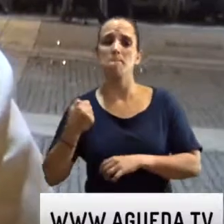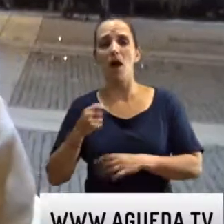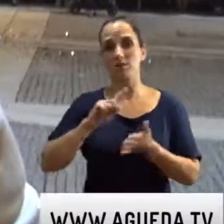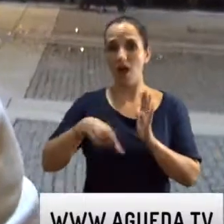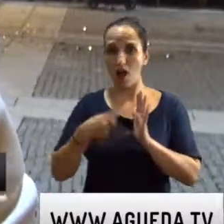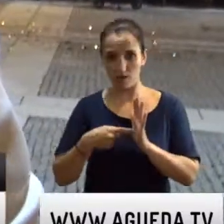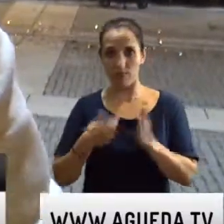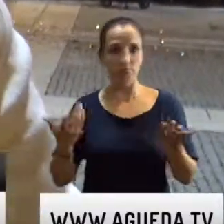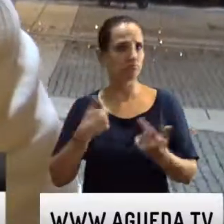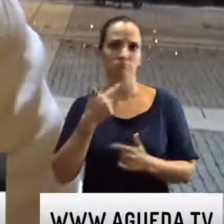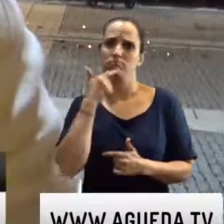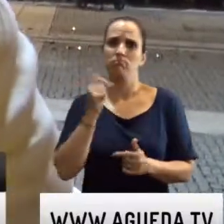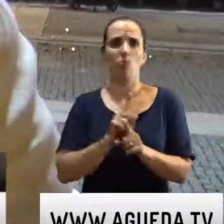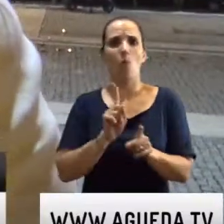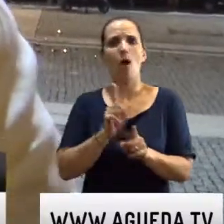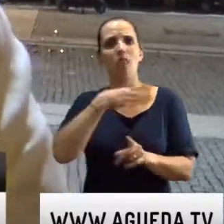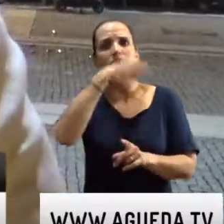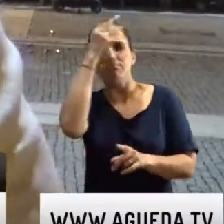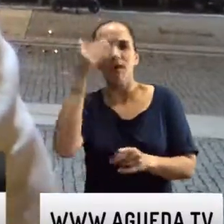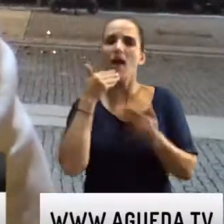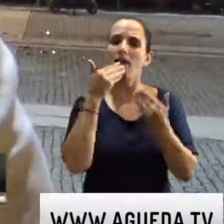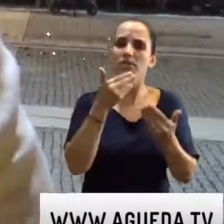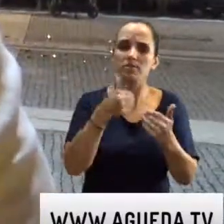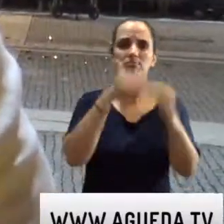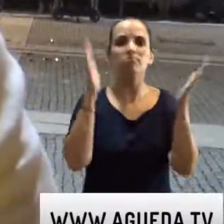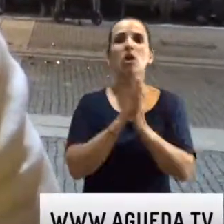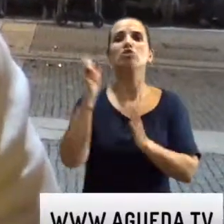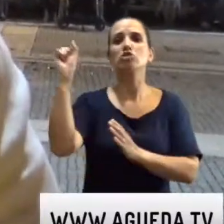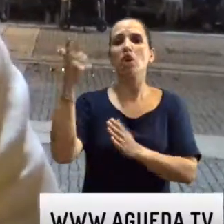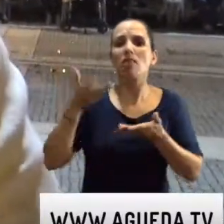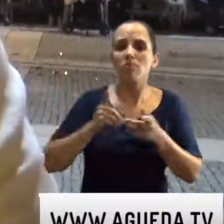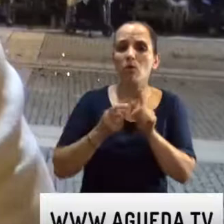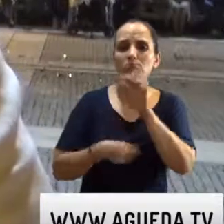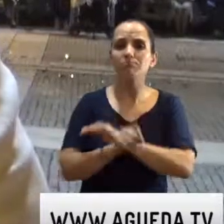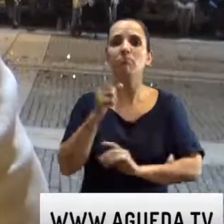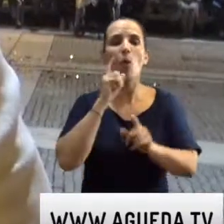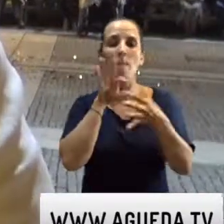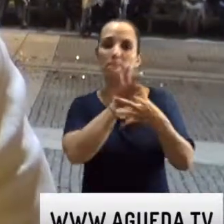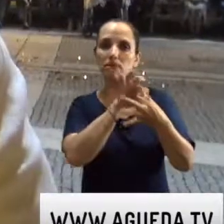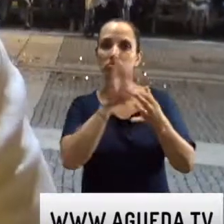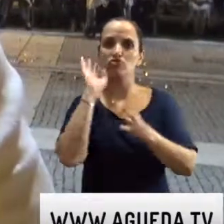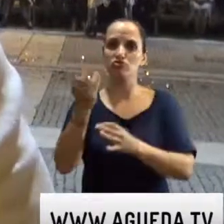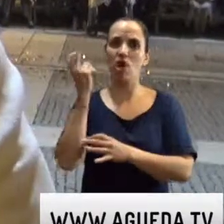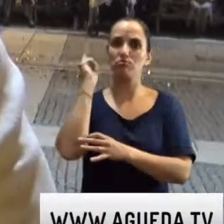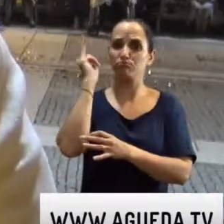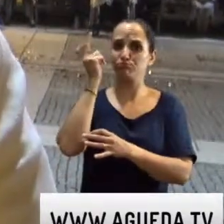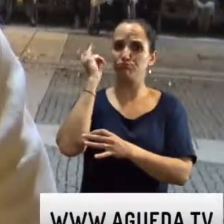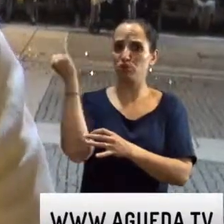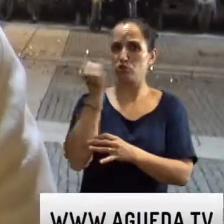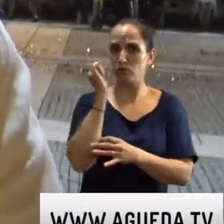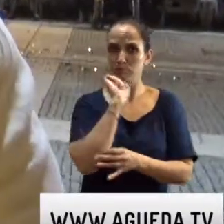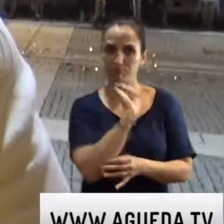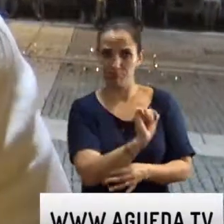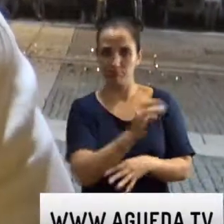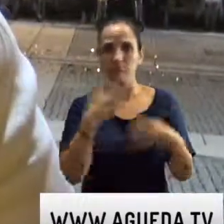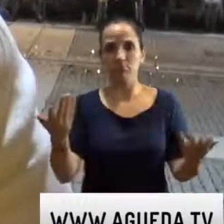Marchas Populares de Águeda, e eu não posso deixar de agradecer à Sol Nascente por esta parceria que temos já ao longo de